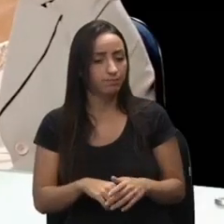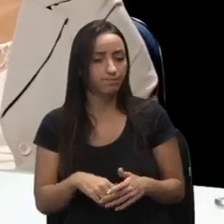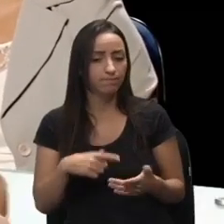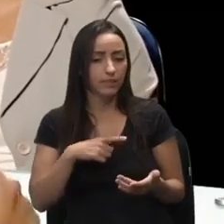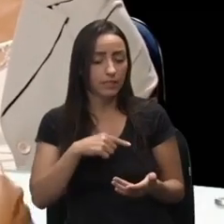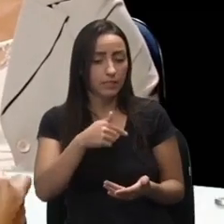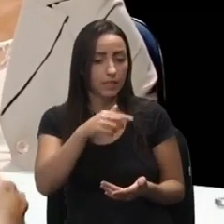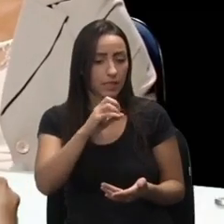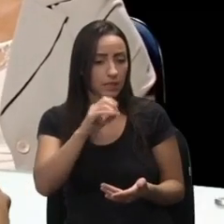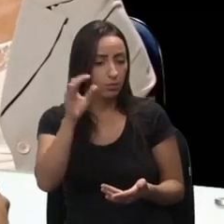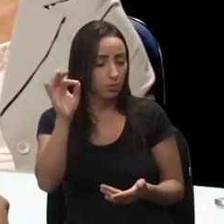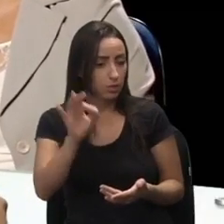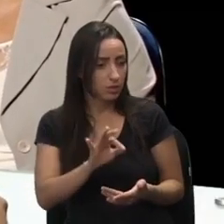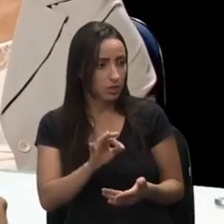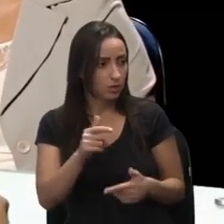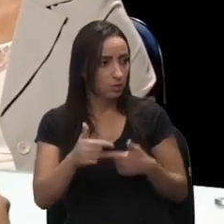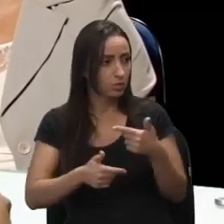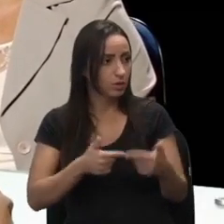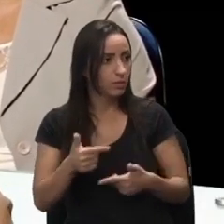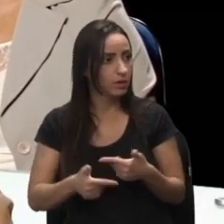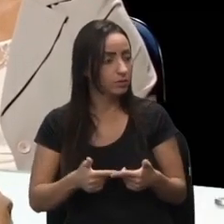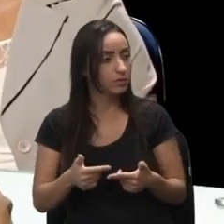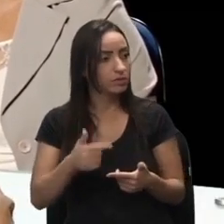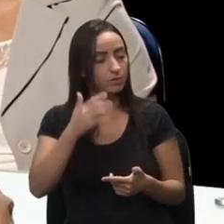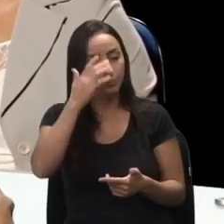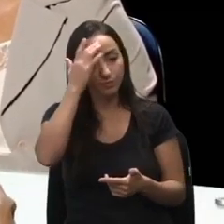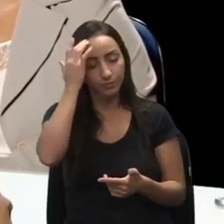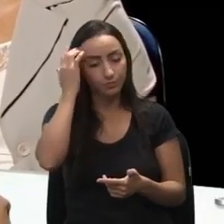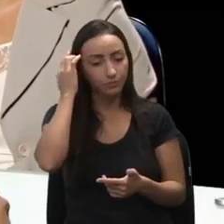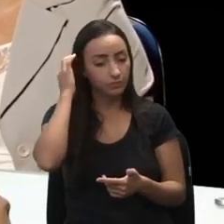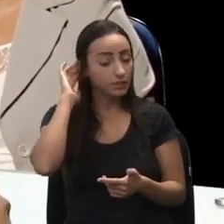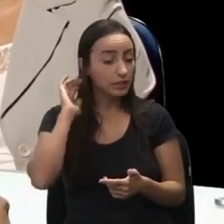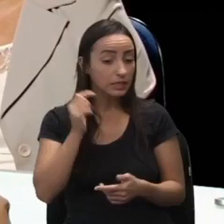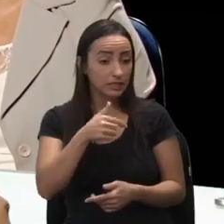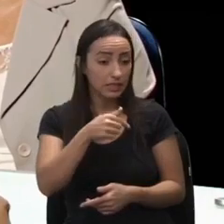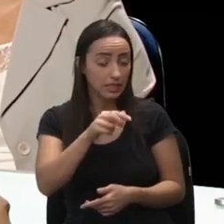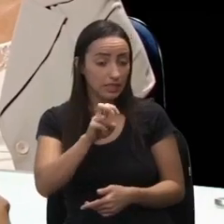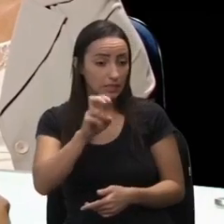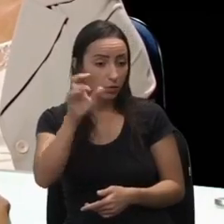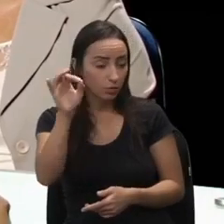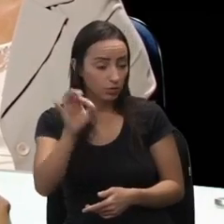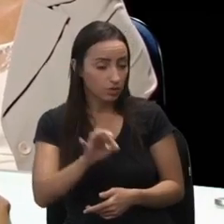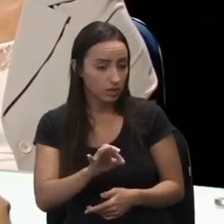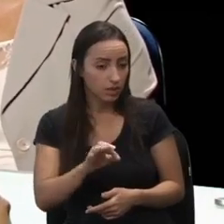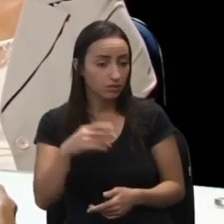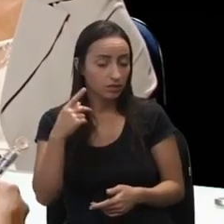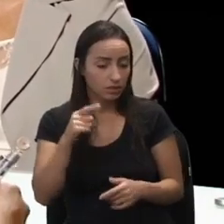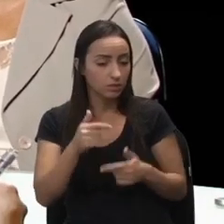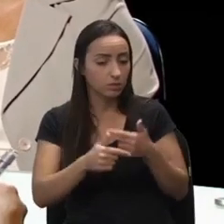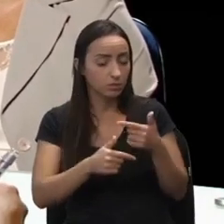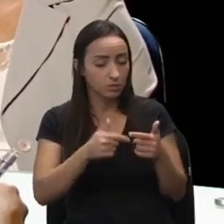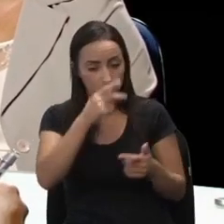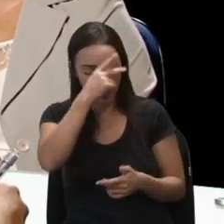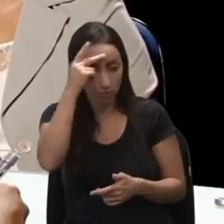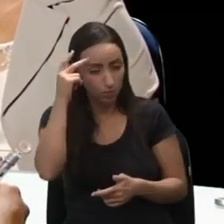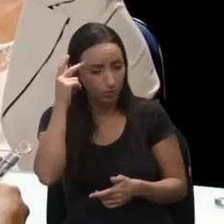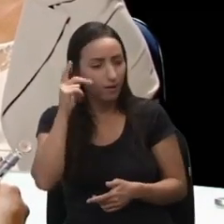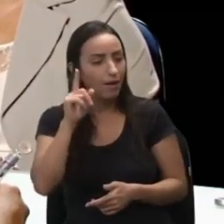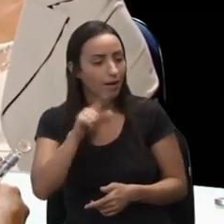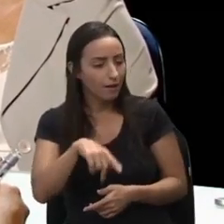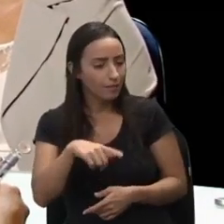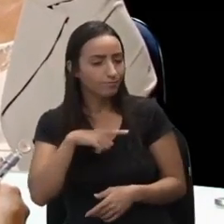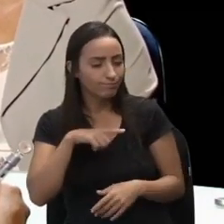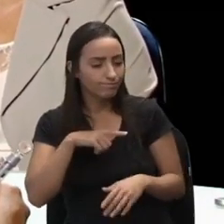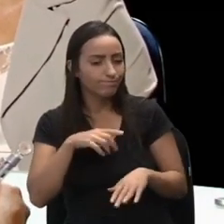portanto, 70% do quadro da Secretaria da Saúde. E 75% dessas pessoas é que são acometidas